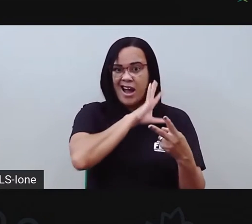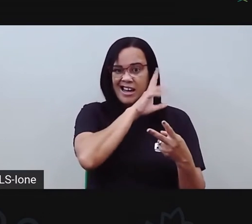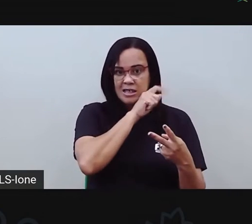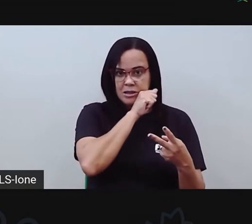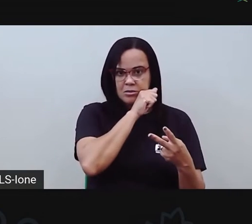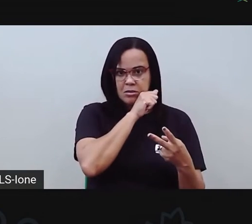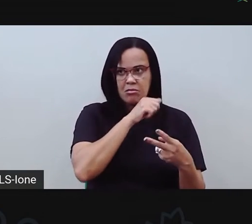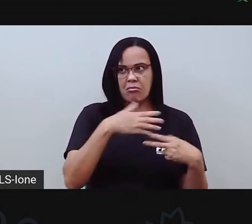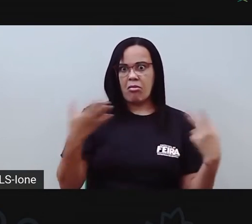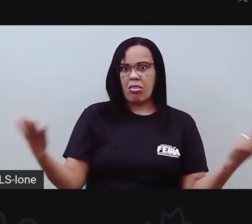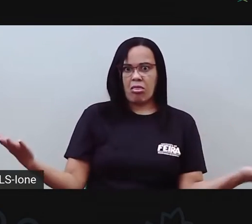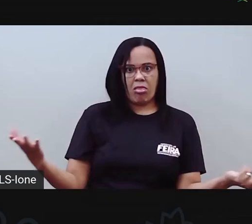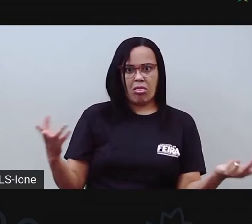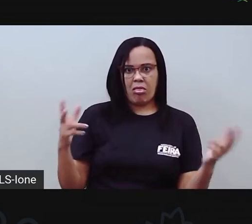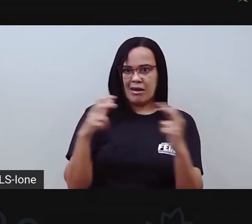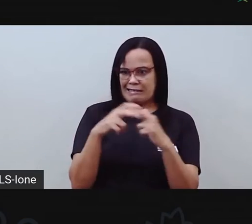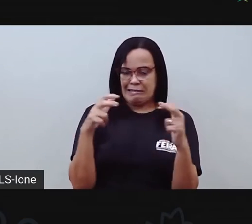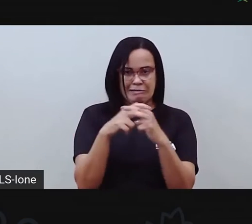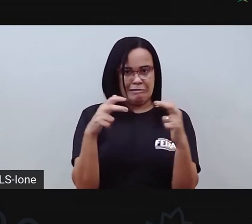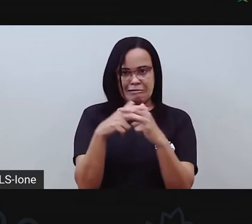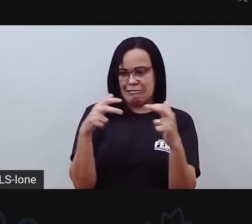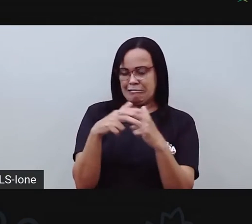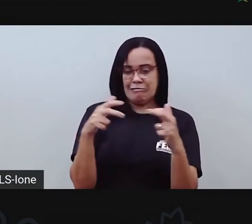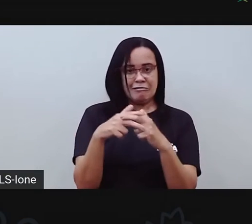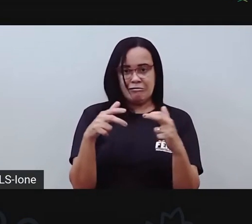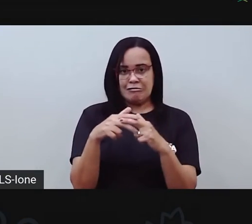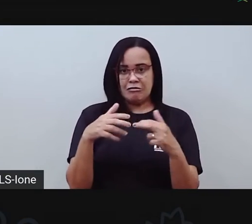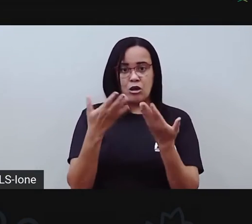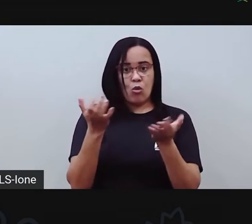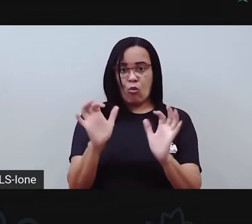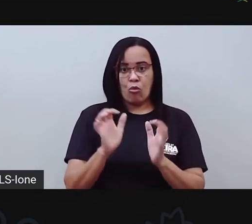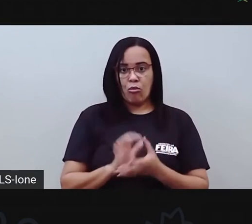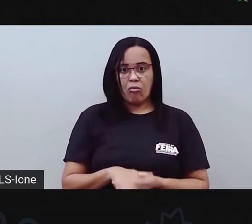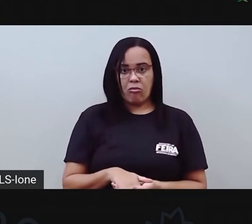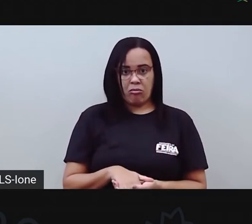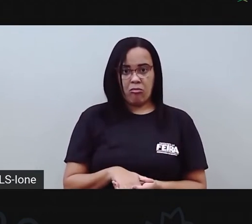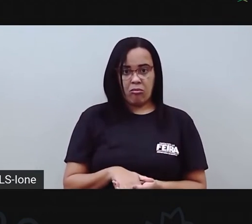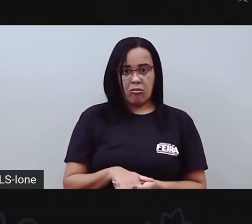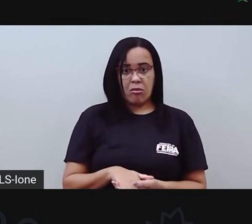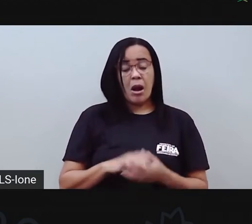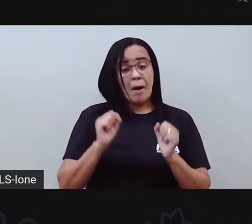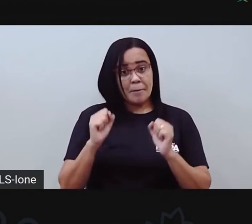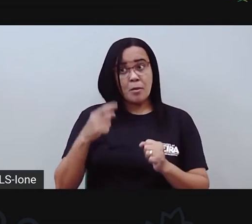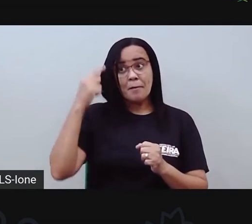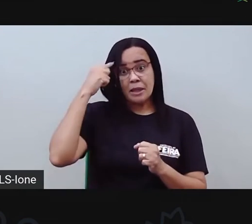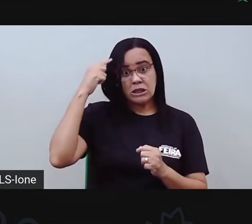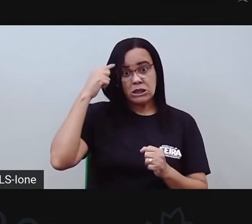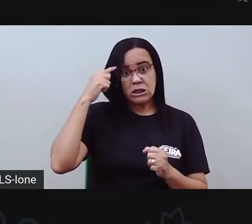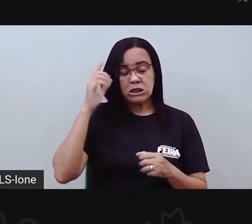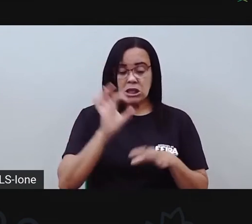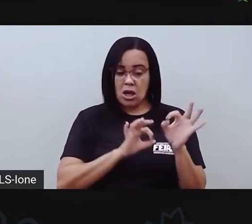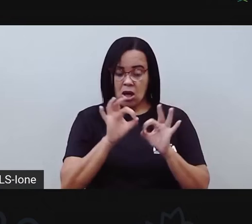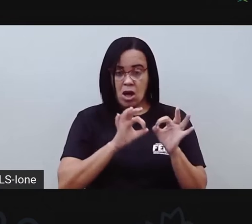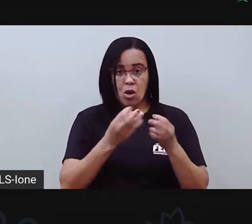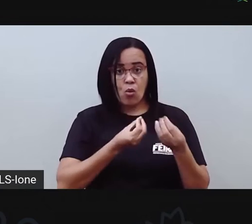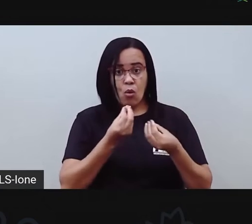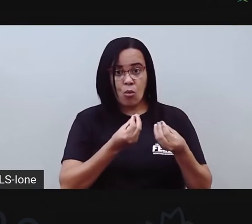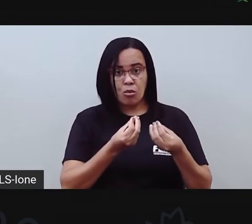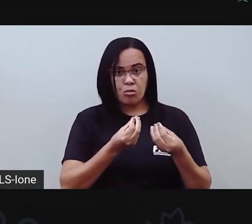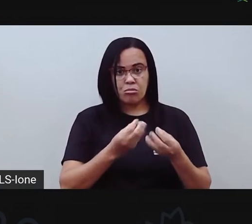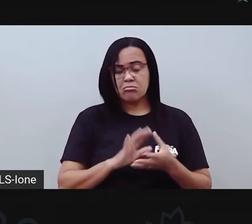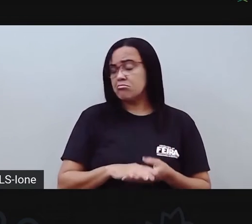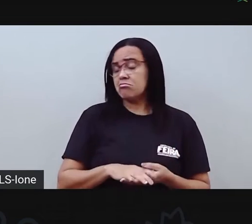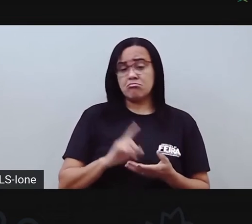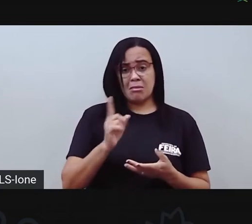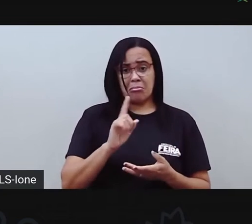um jeitinho, né? Ser encostado assim um pouquinho e outro passar. Podiam ter pensado também uma saída, né?